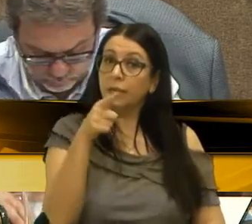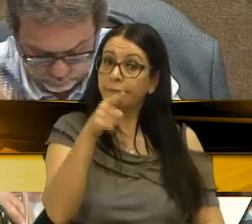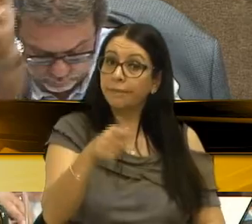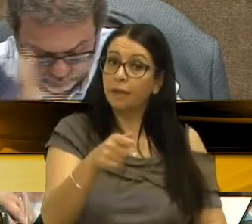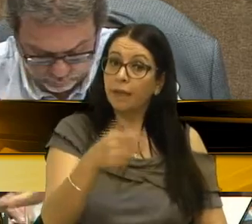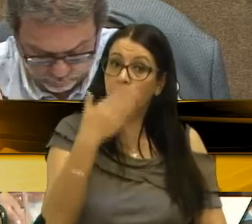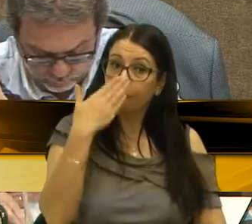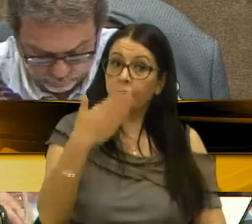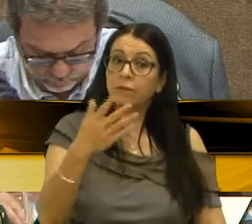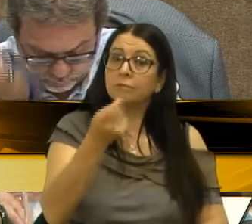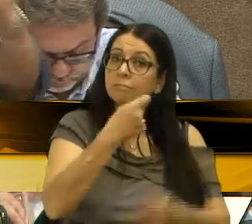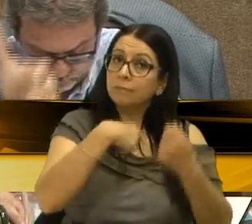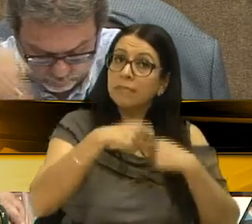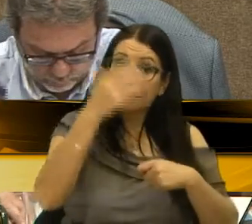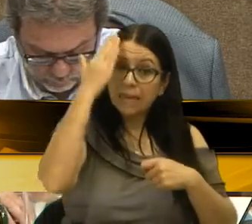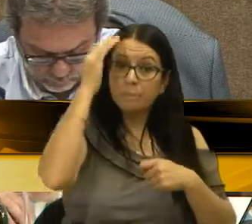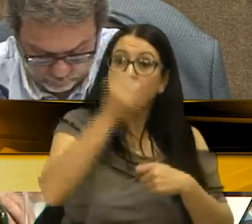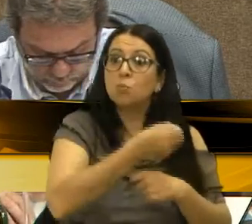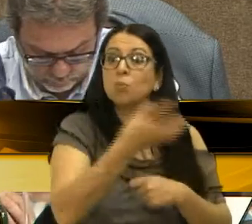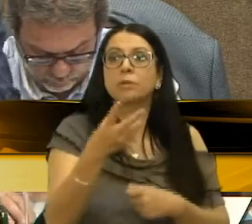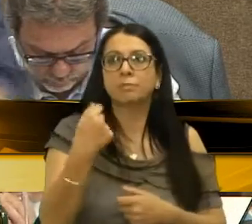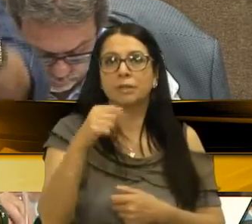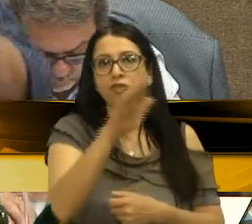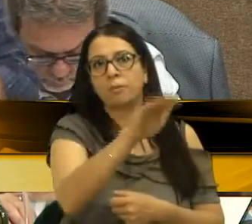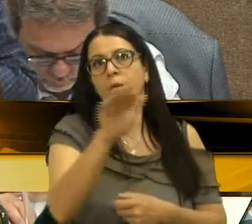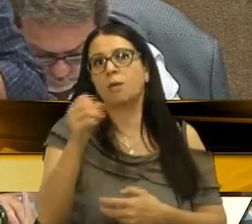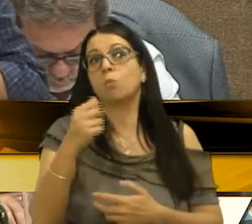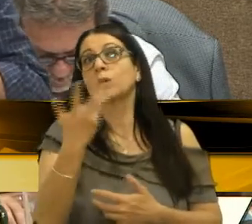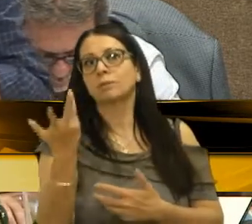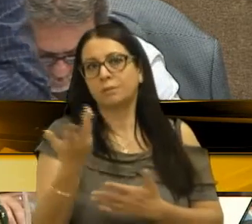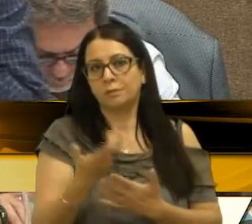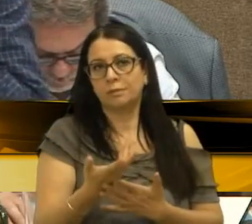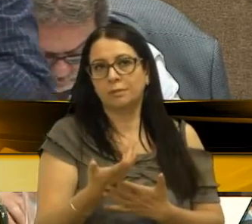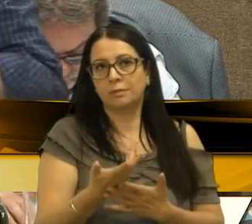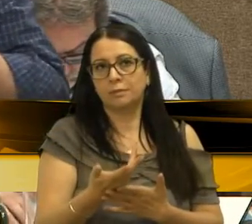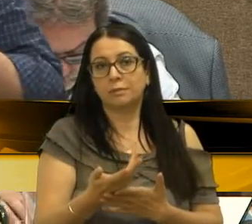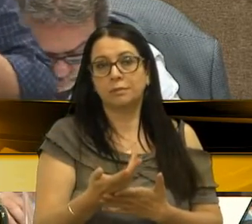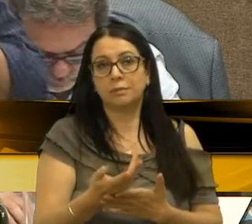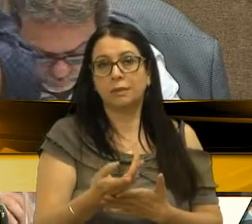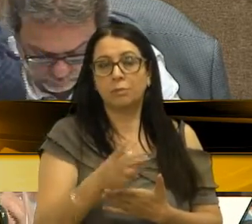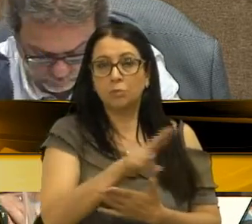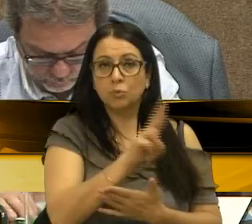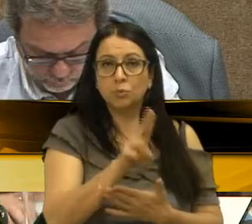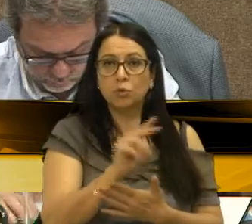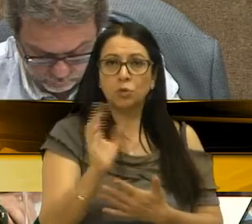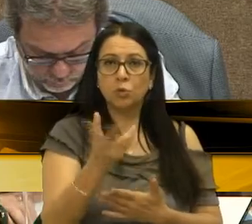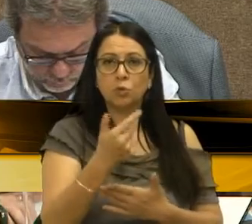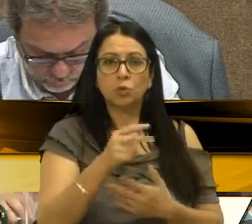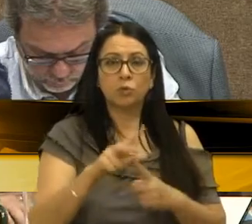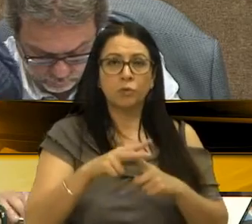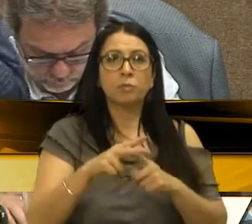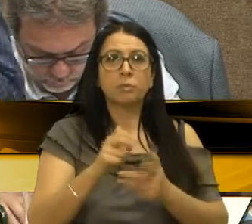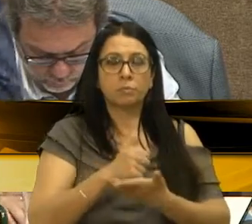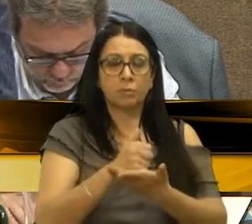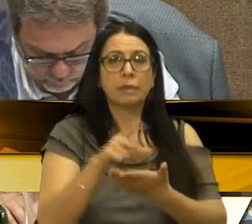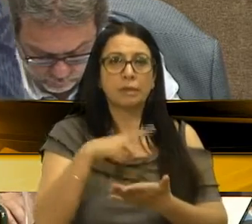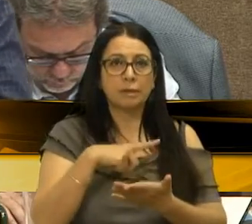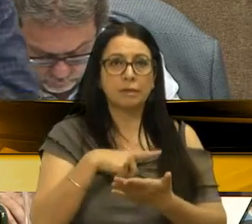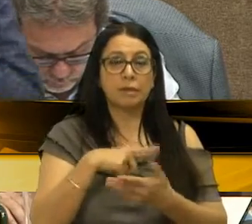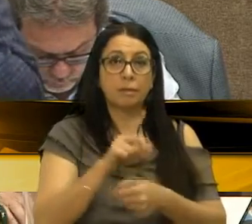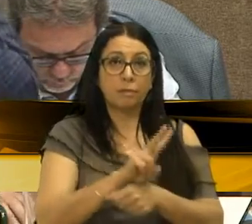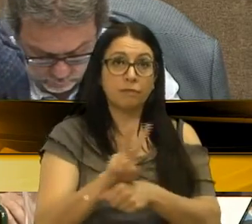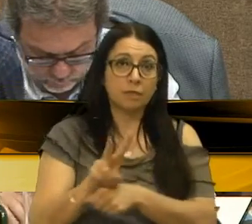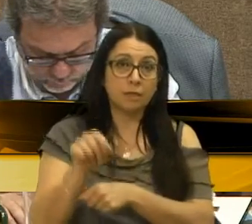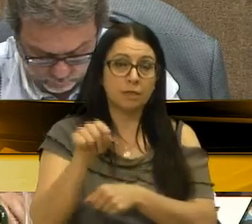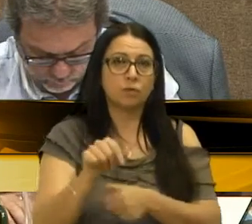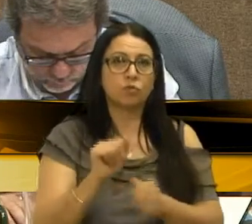administração é que sabe, né, o quanto precisa disso. Nós precisamos, é lógico, utilizar de todas as ferramentas que temos, né, para fiscalizar